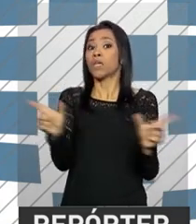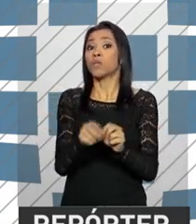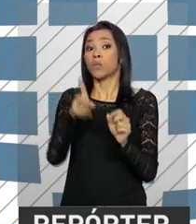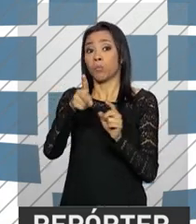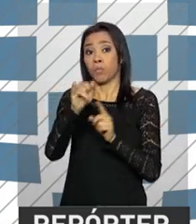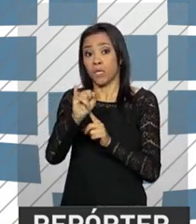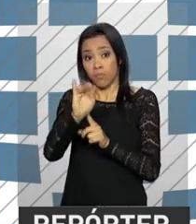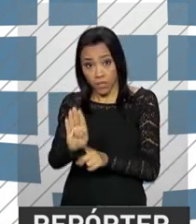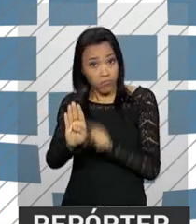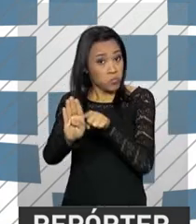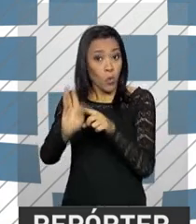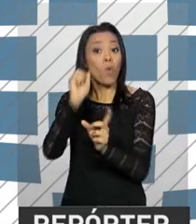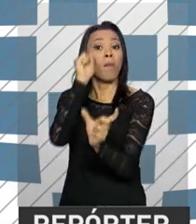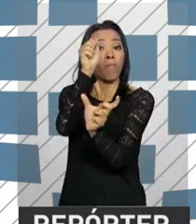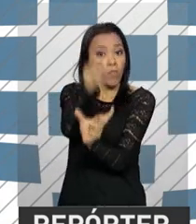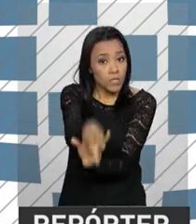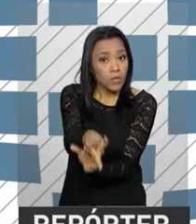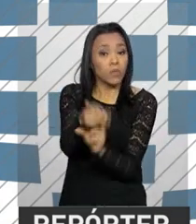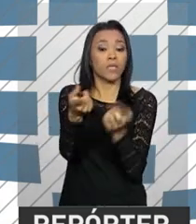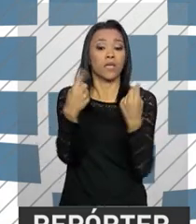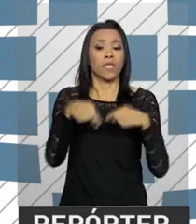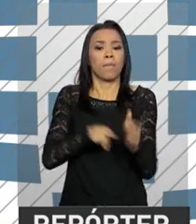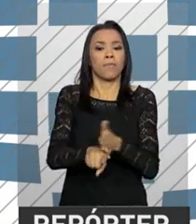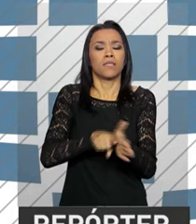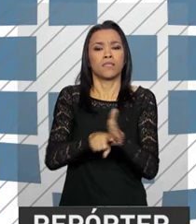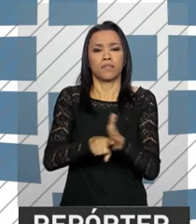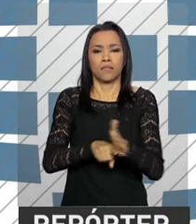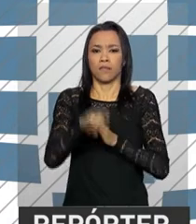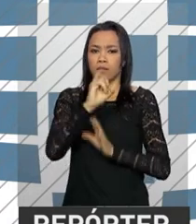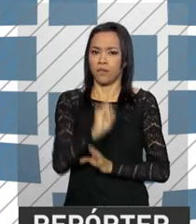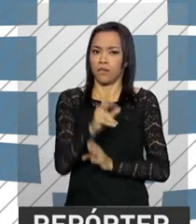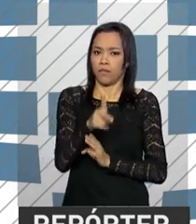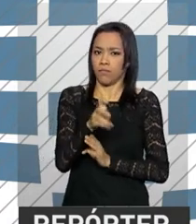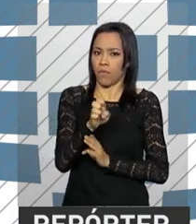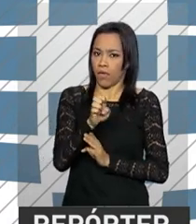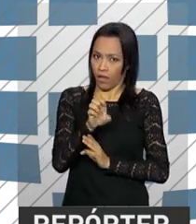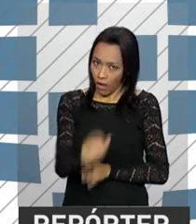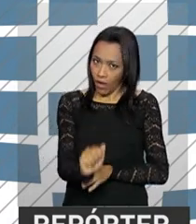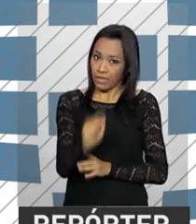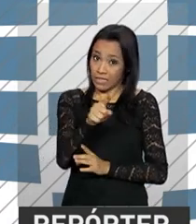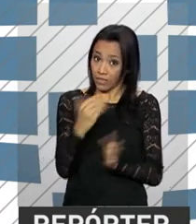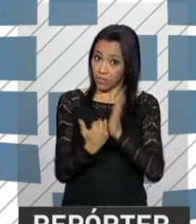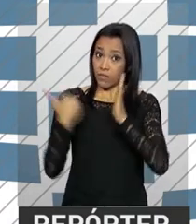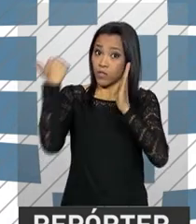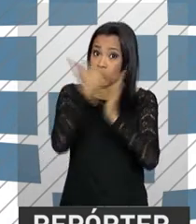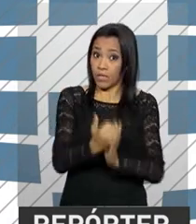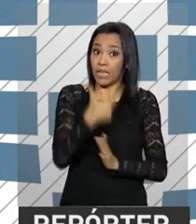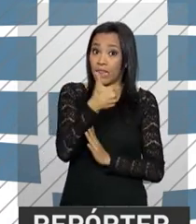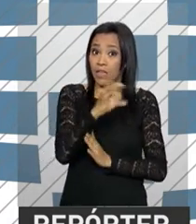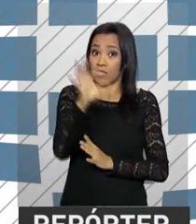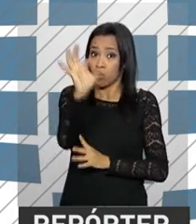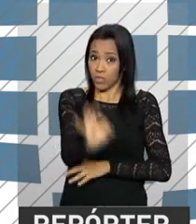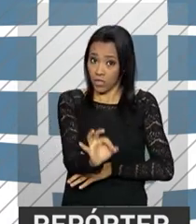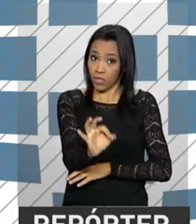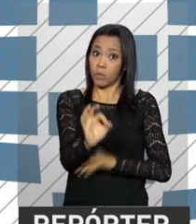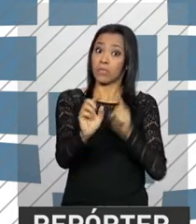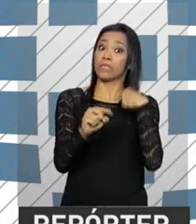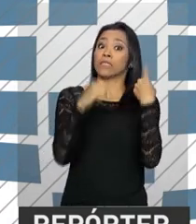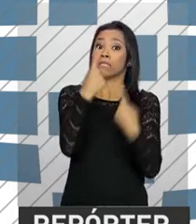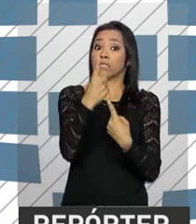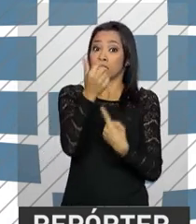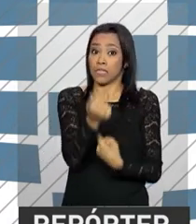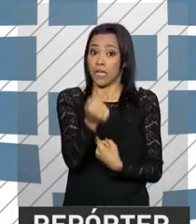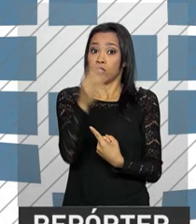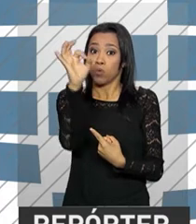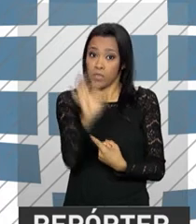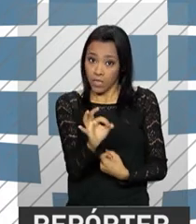previdência segundo a pesquisa do ipea esse número deve ultrapassar 10 por cento em 2030 chegar a 17 por cento